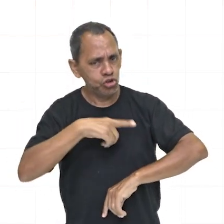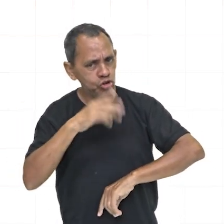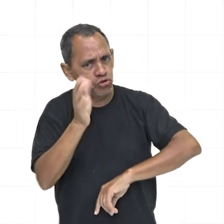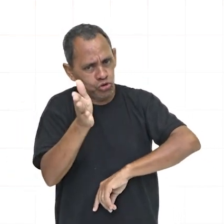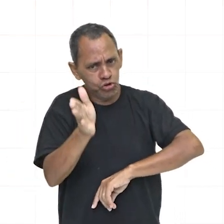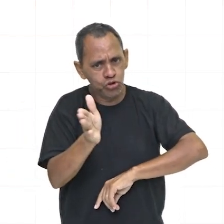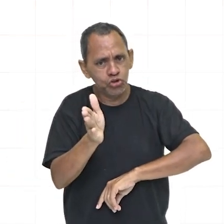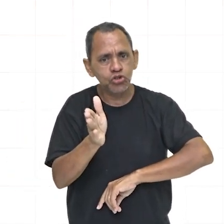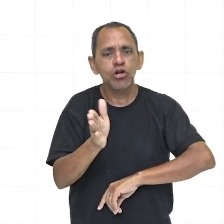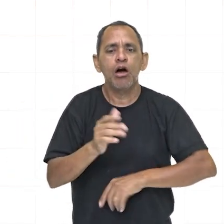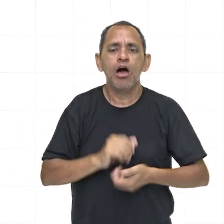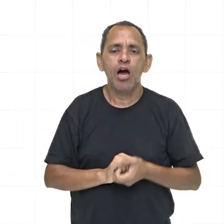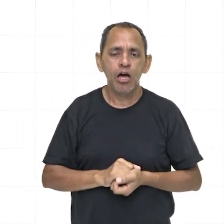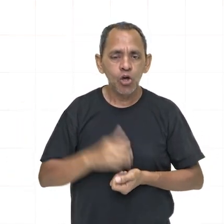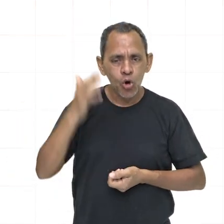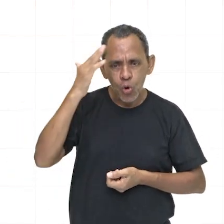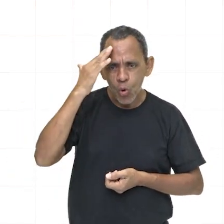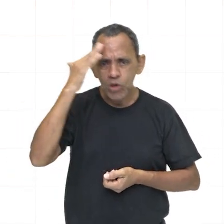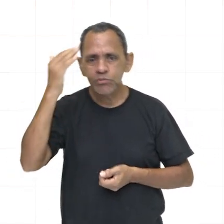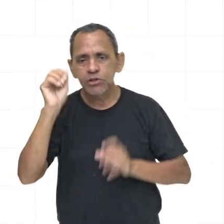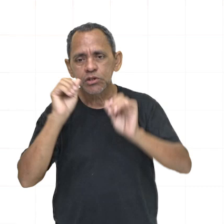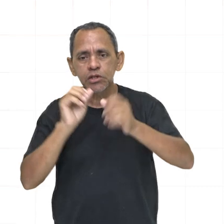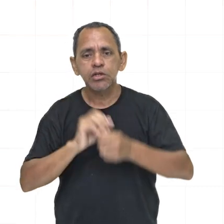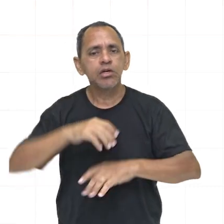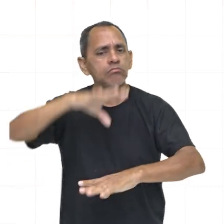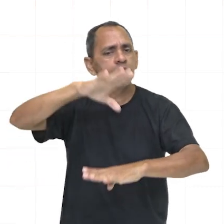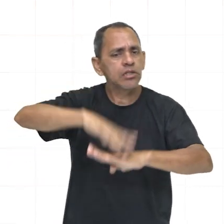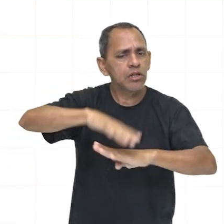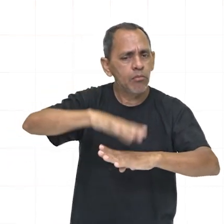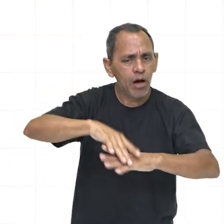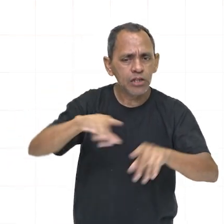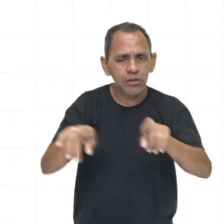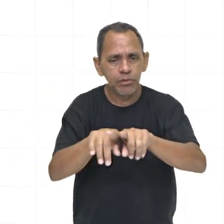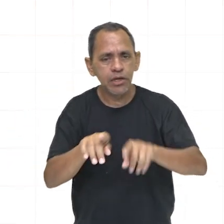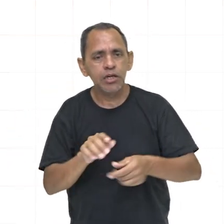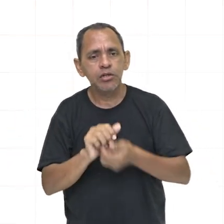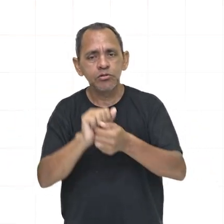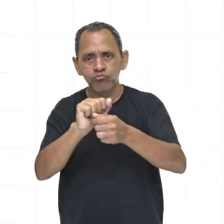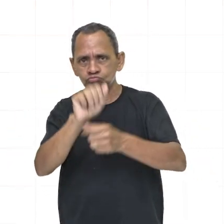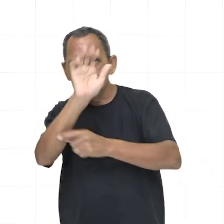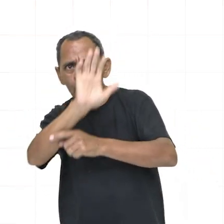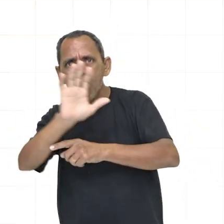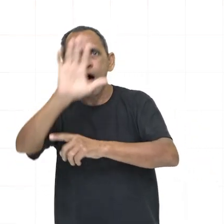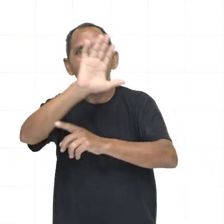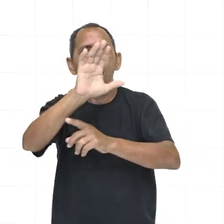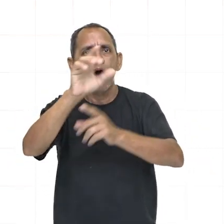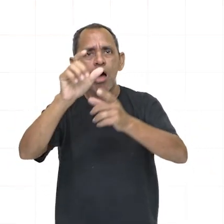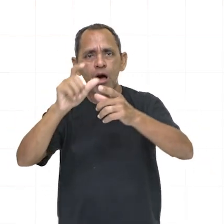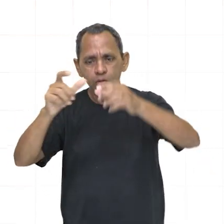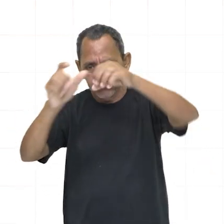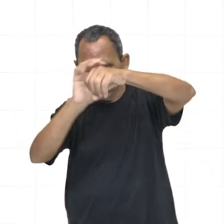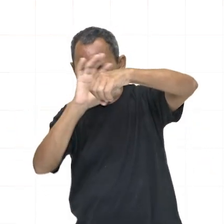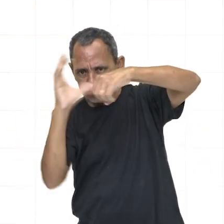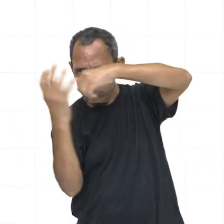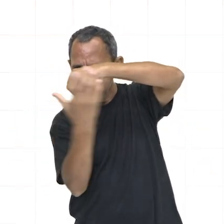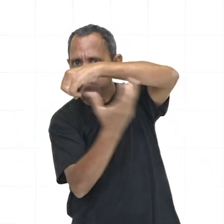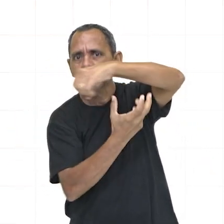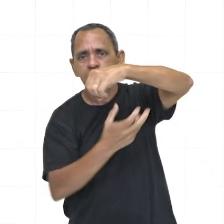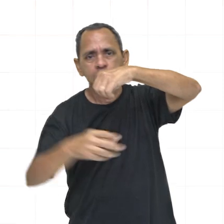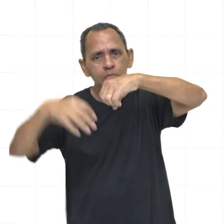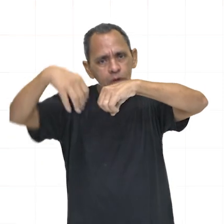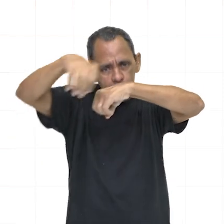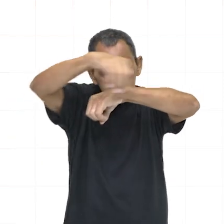sobre astronomia e matemática, por exemplo. Também os sistemas de crença e religiões